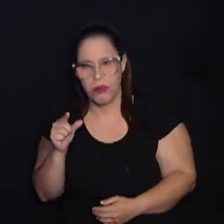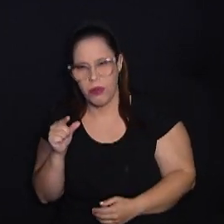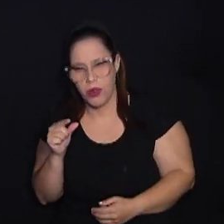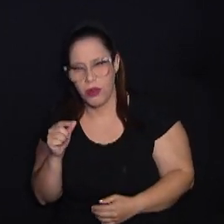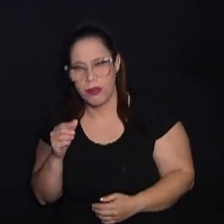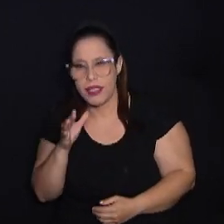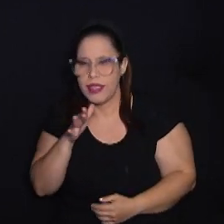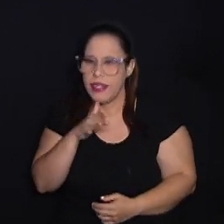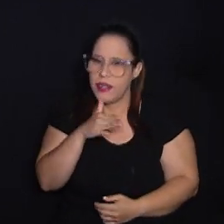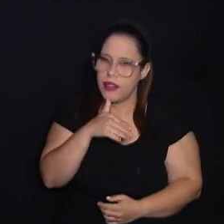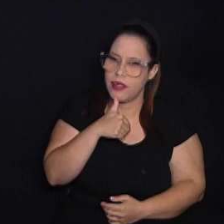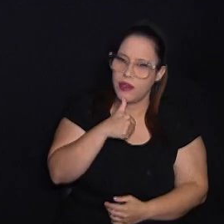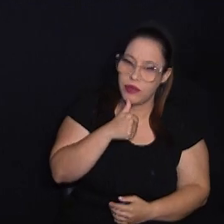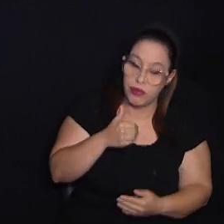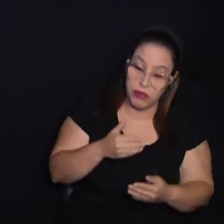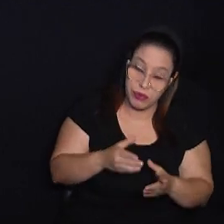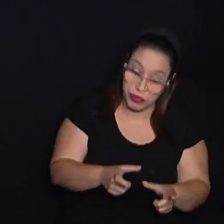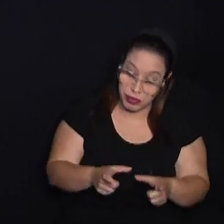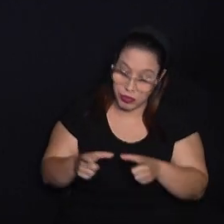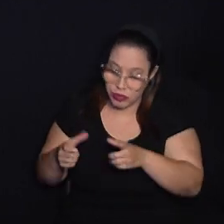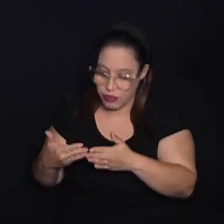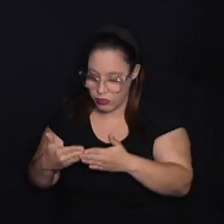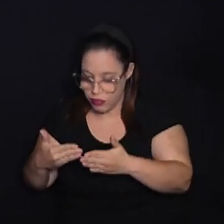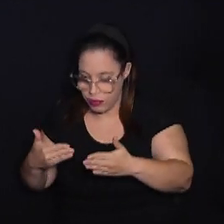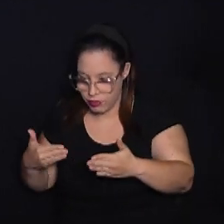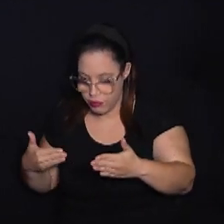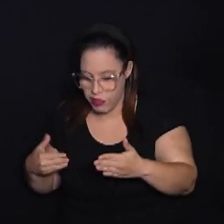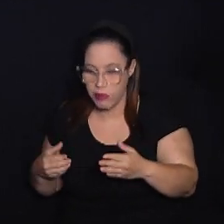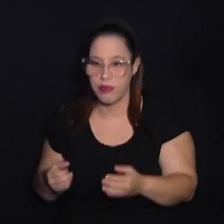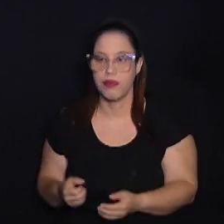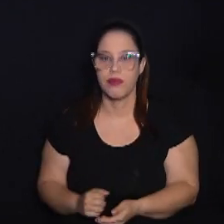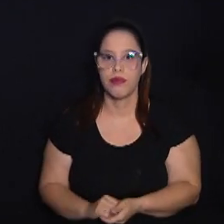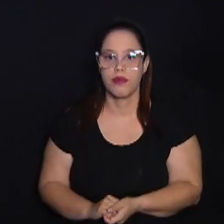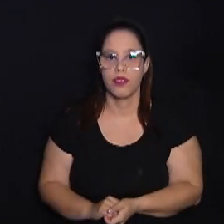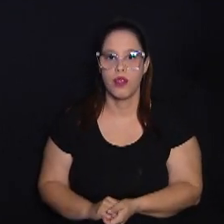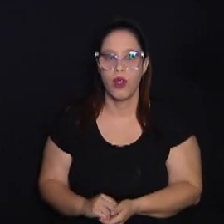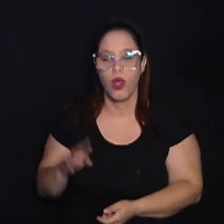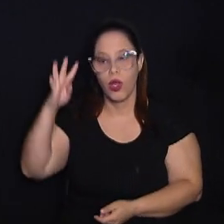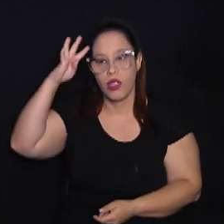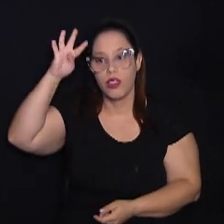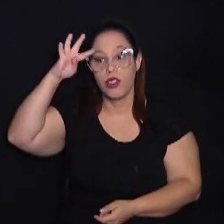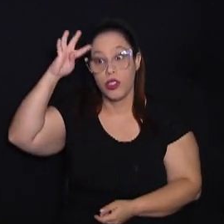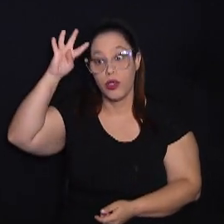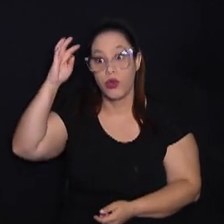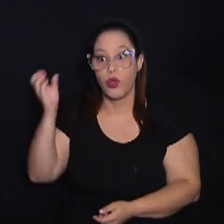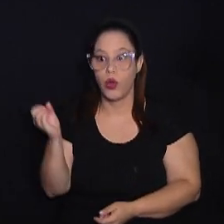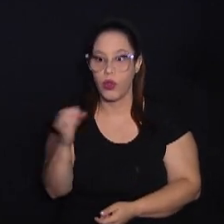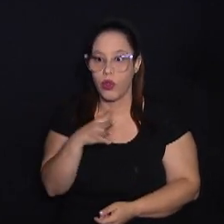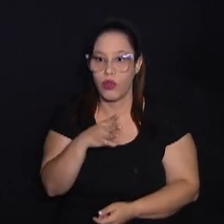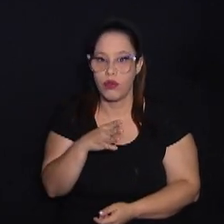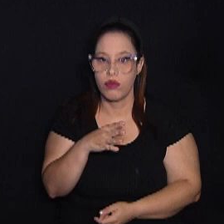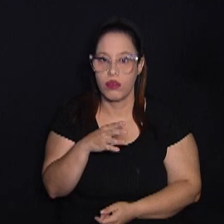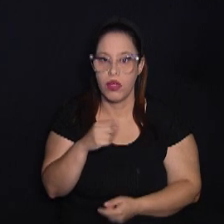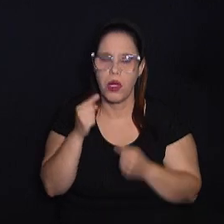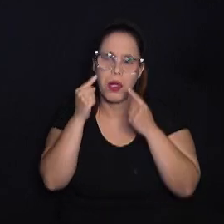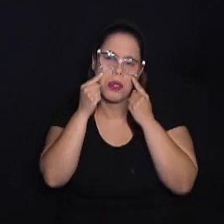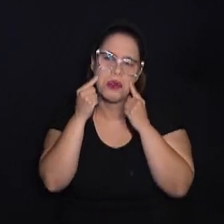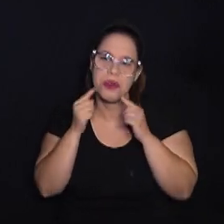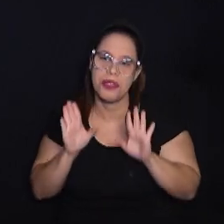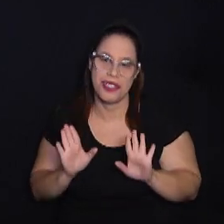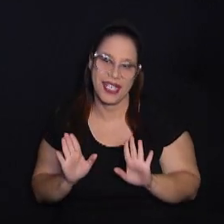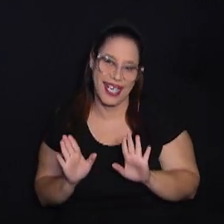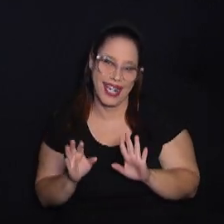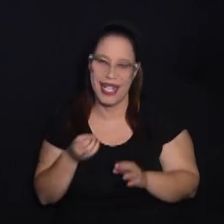e dando lugar para a realização de sonhos adormecidos. Ainda não chorei, olha que bonitinho.